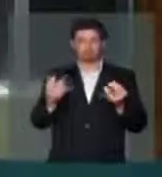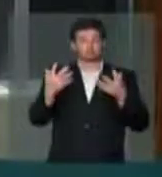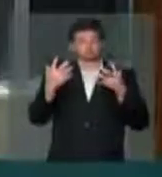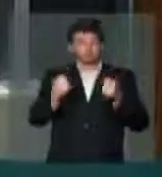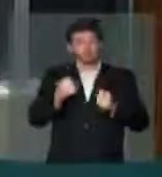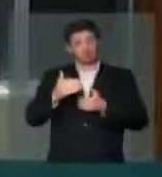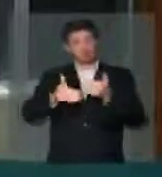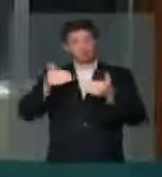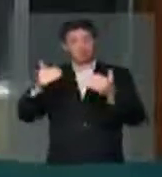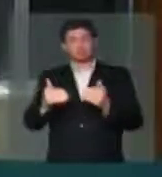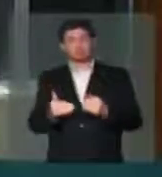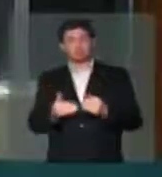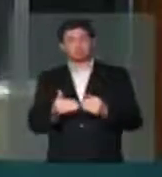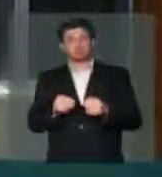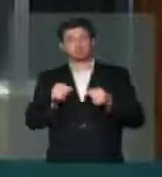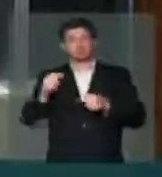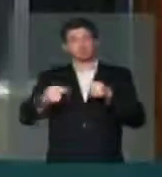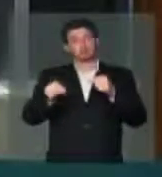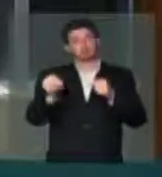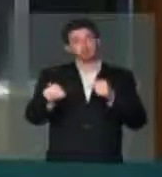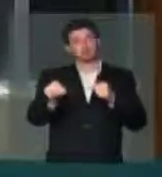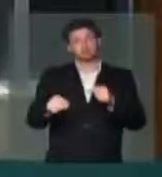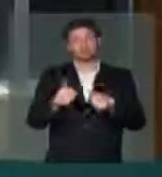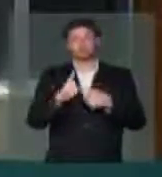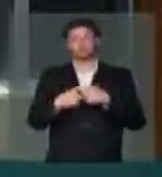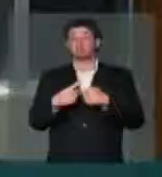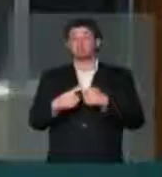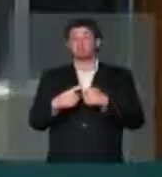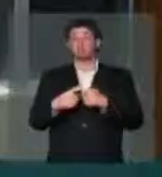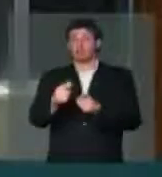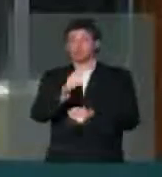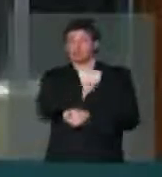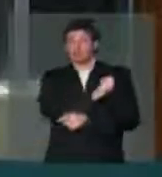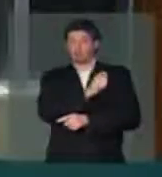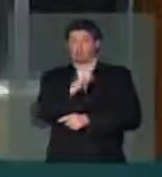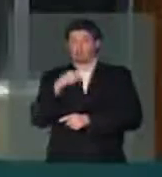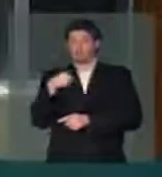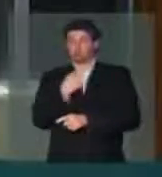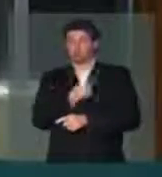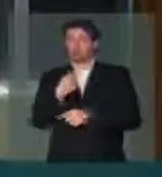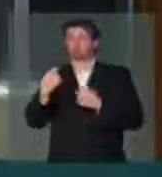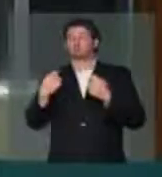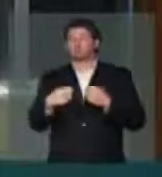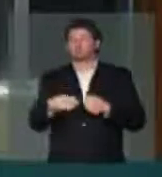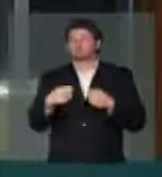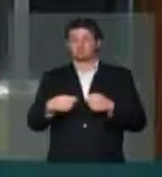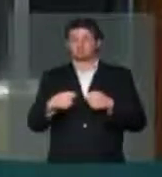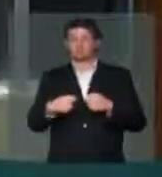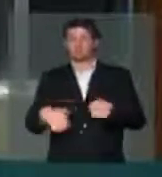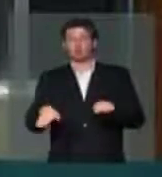Vamos avançar nesta discussão, pois nossos alunos precisam ser